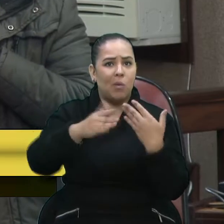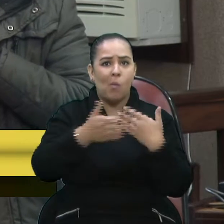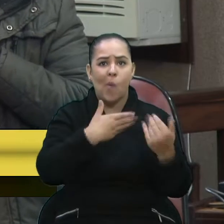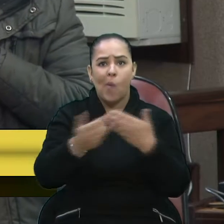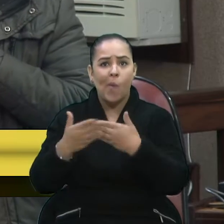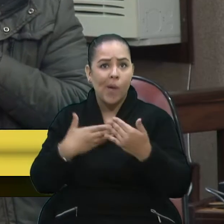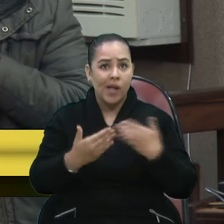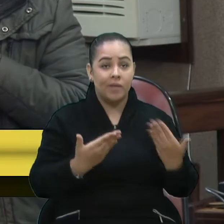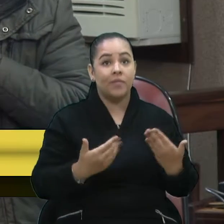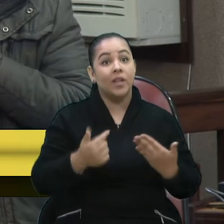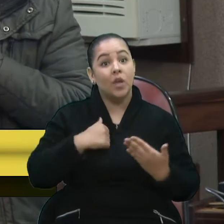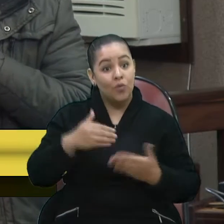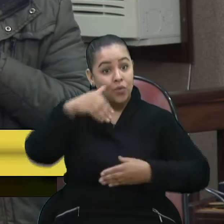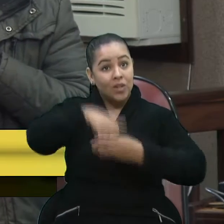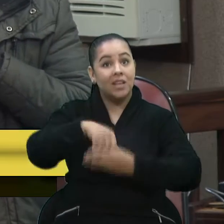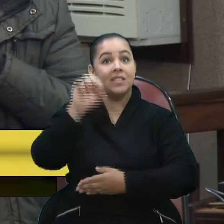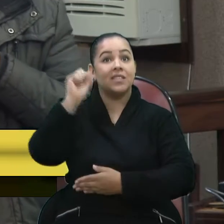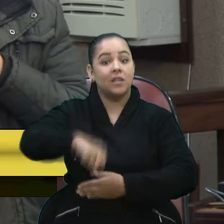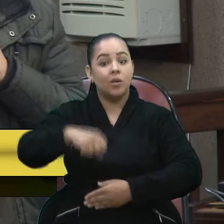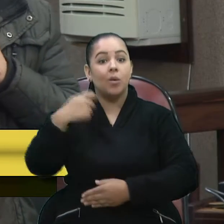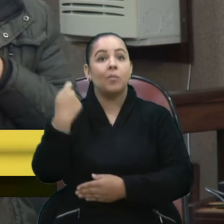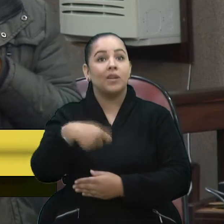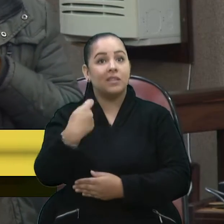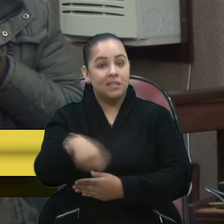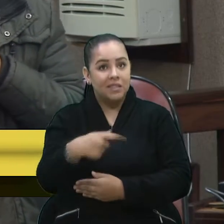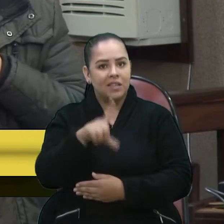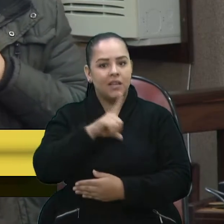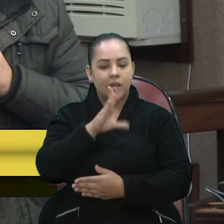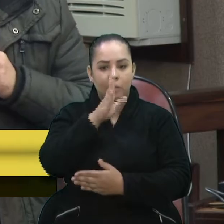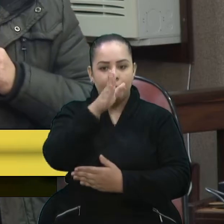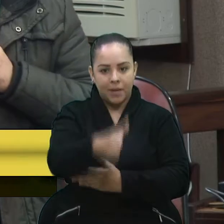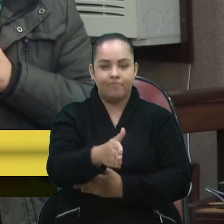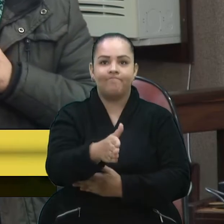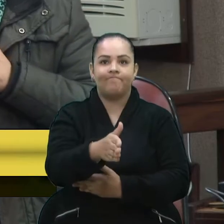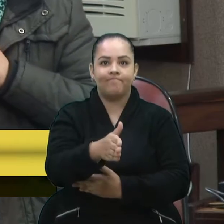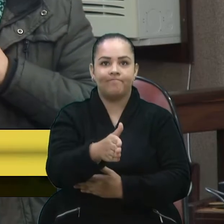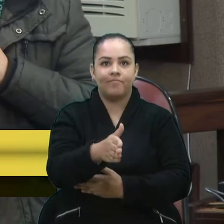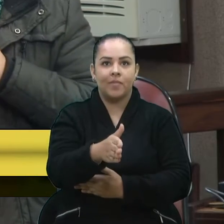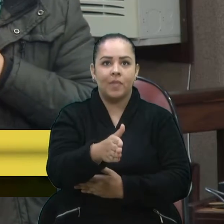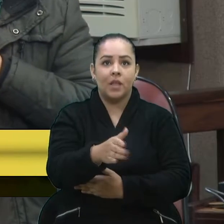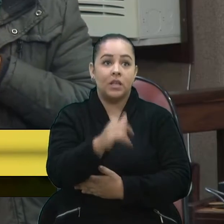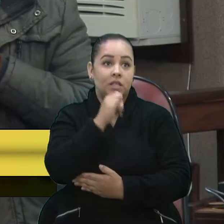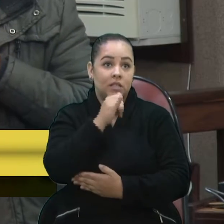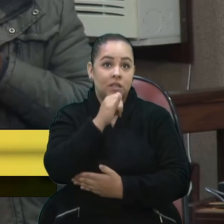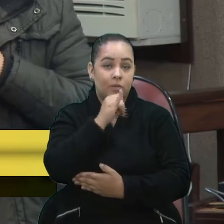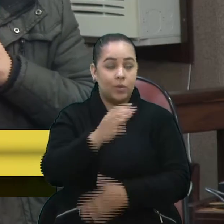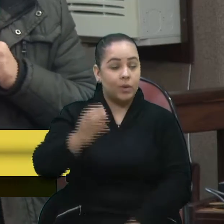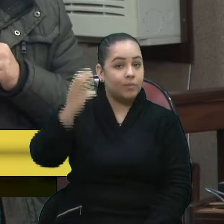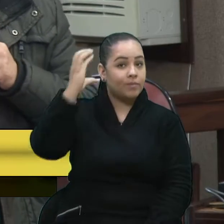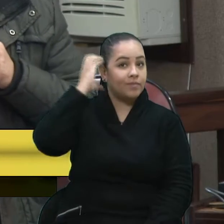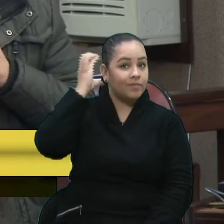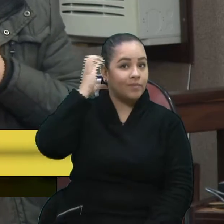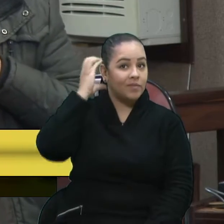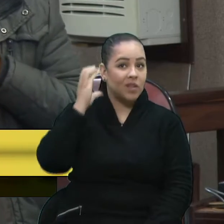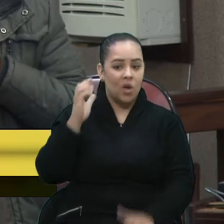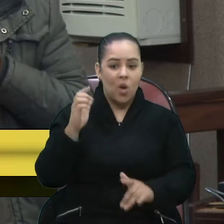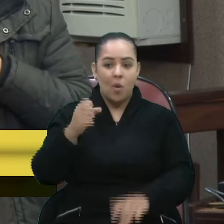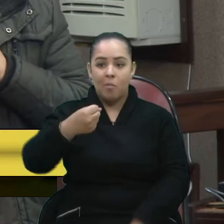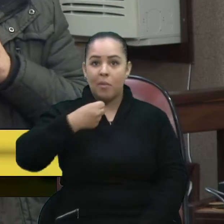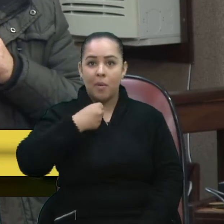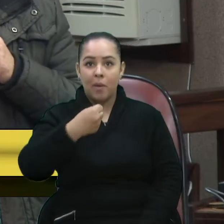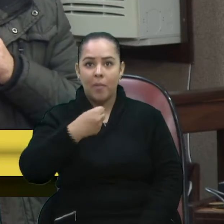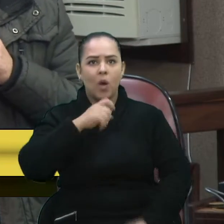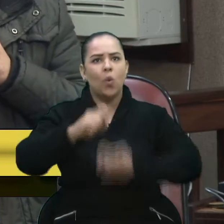Então, por isso que eu vou votar sim, porque eu acho que tem que ter um ponto de referência e dizer isso. Vou dar exemplo dos radialistas, dos jornalistas. O que